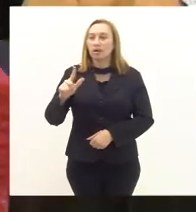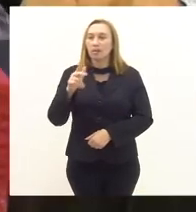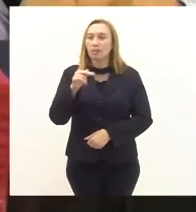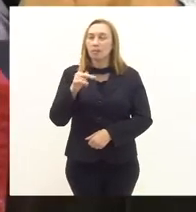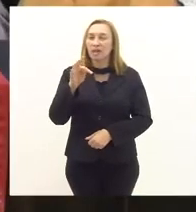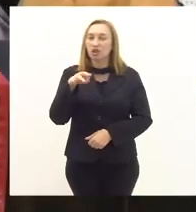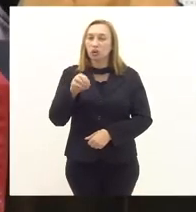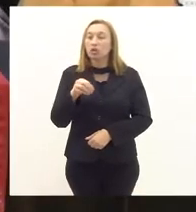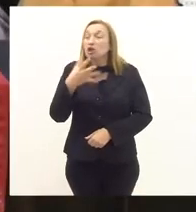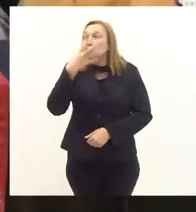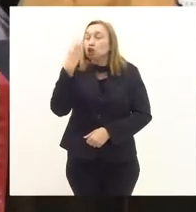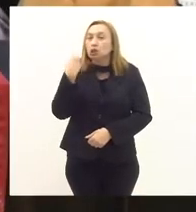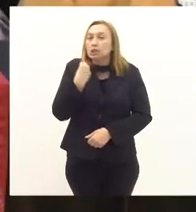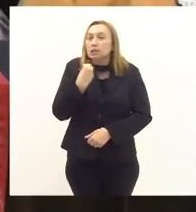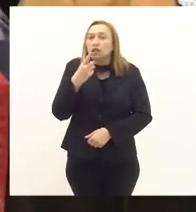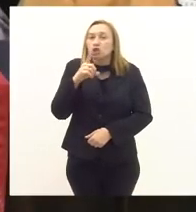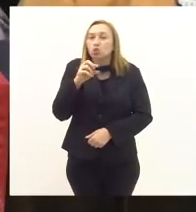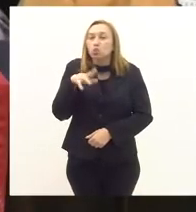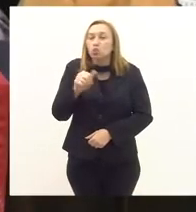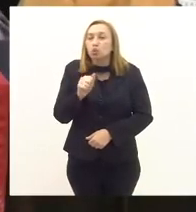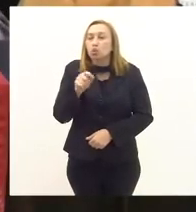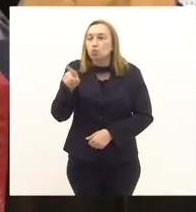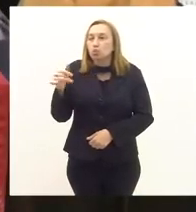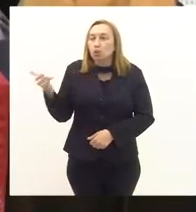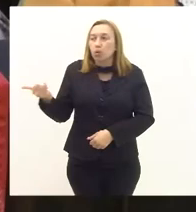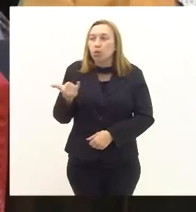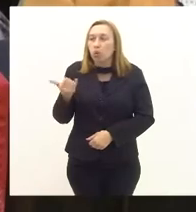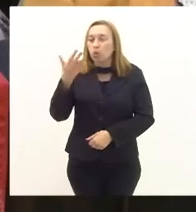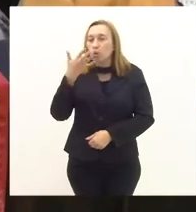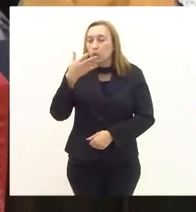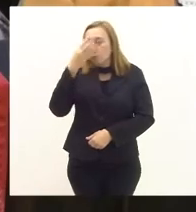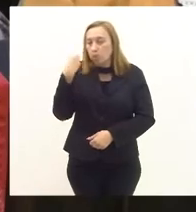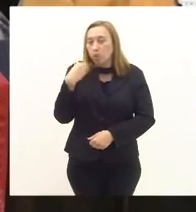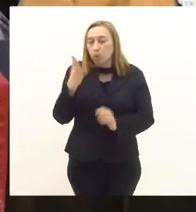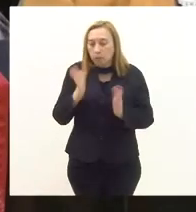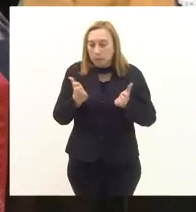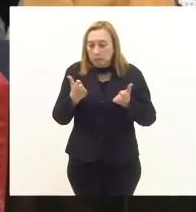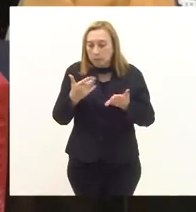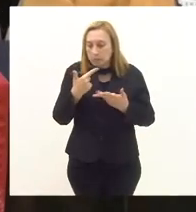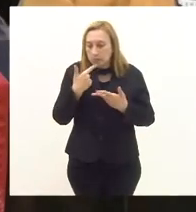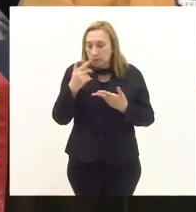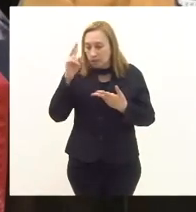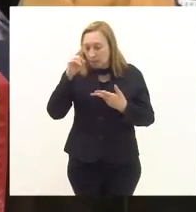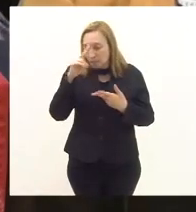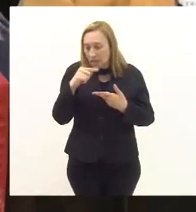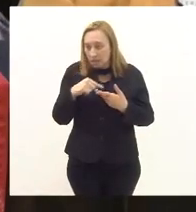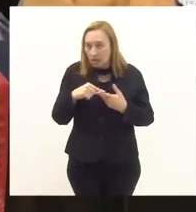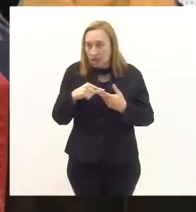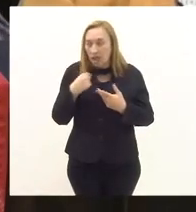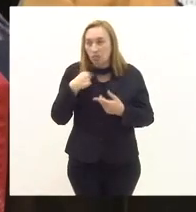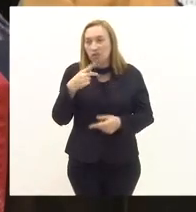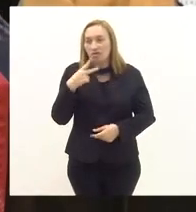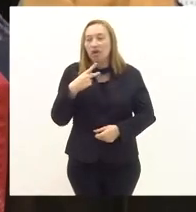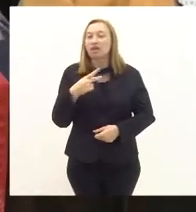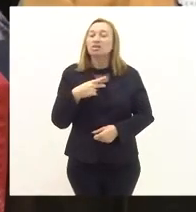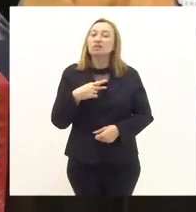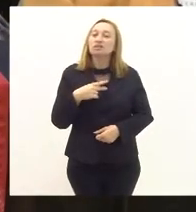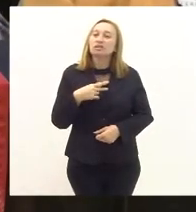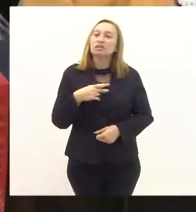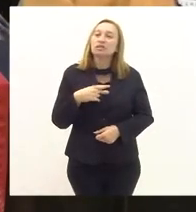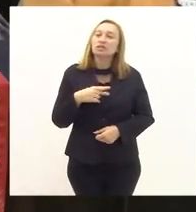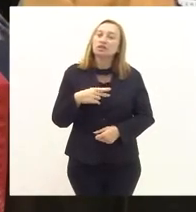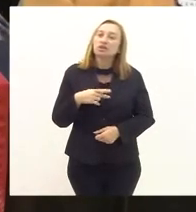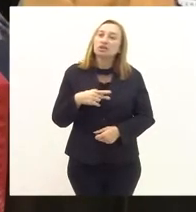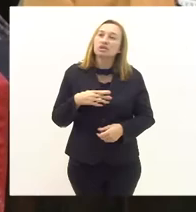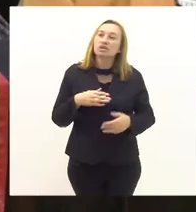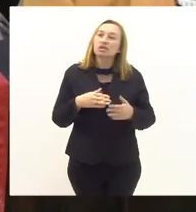queria, eu me esqueci uma coisa, Duda, quando você estava falando, eu sei o que eu me esqueci agora, eu me lembrei que é o seguinte, estava falando de intervenções,